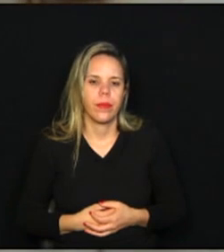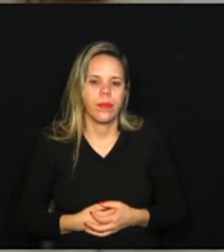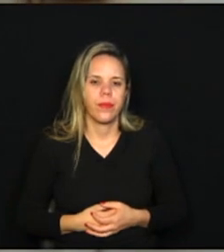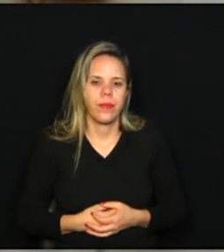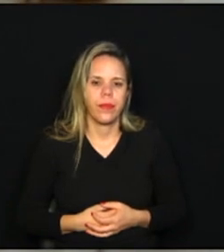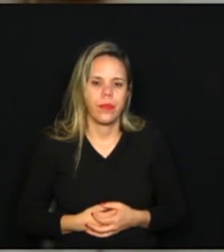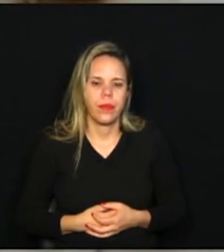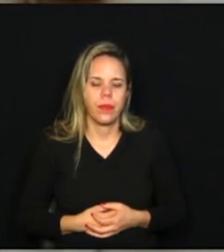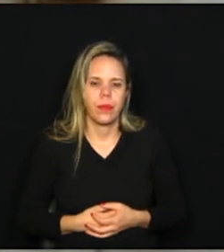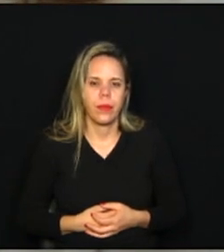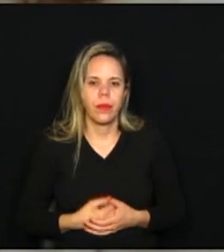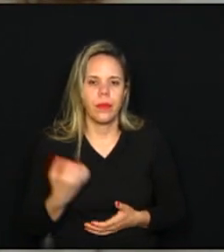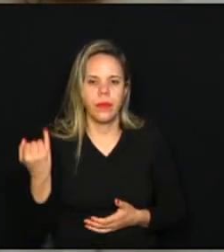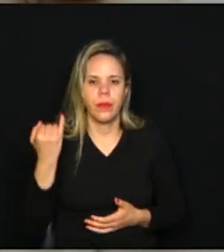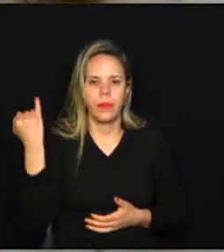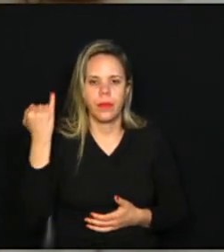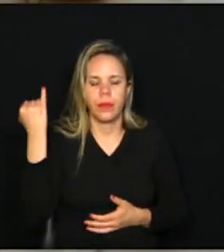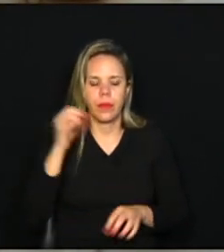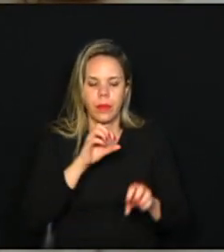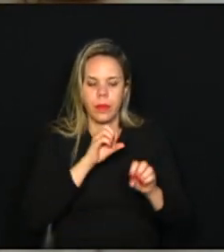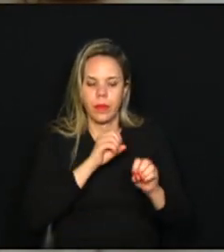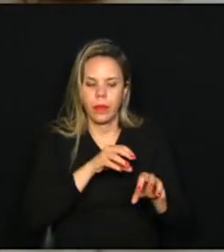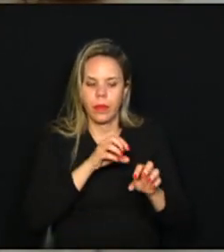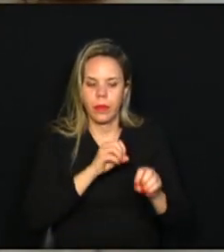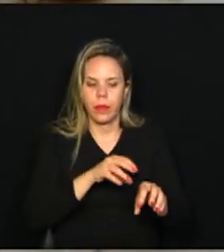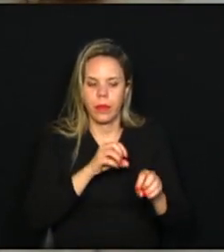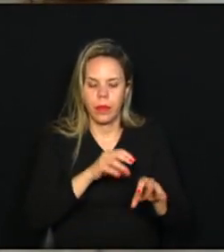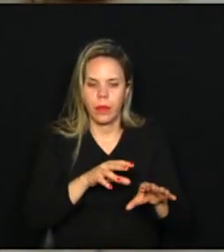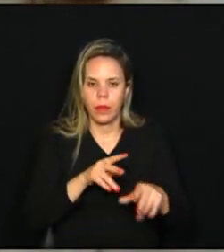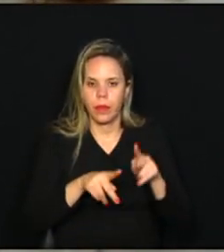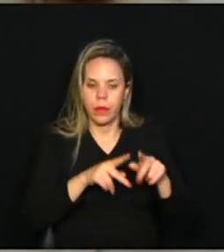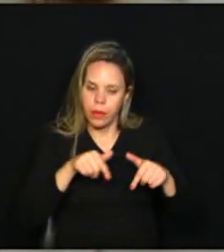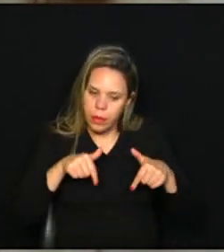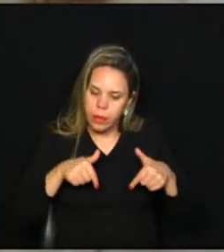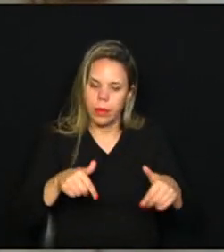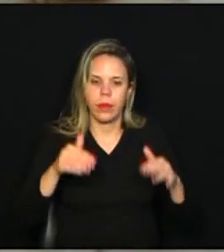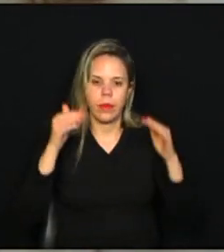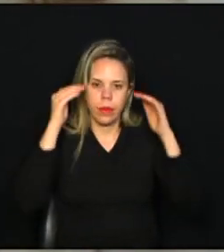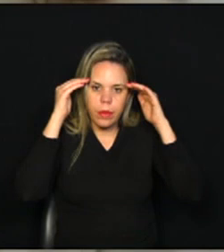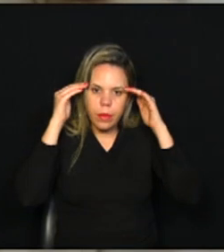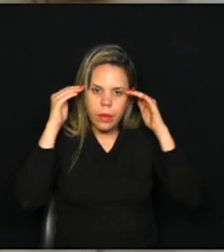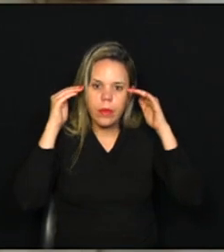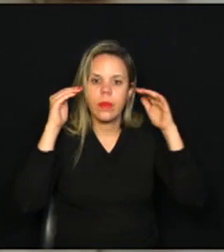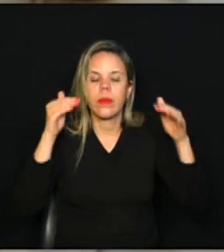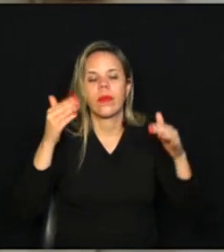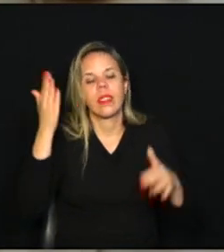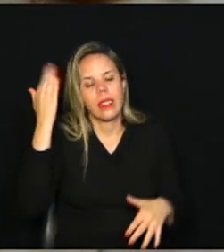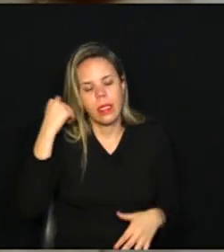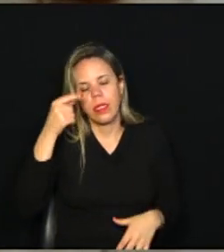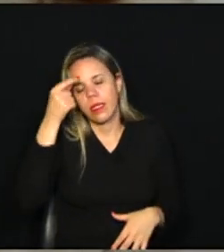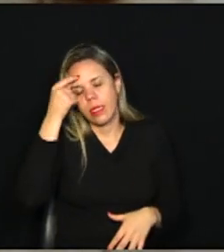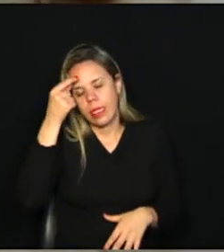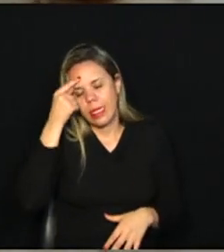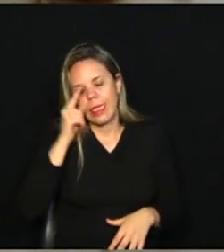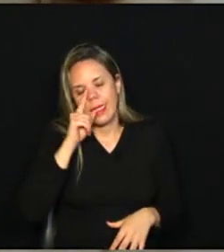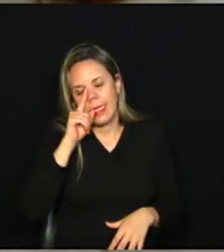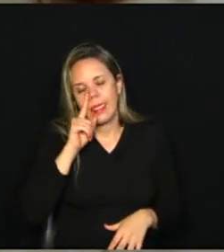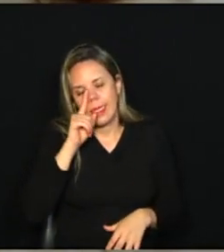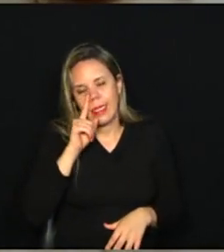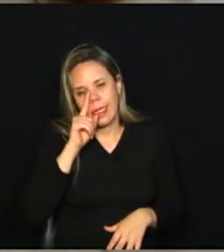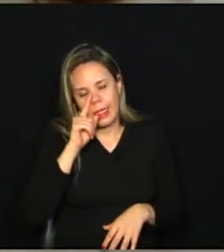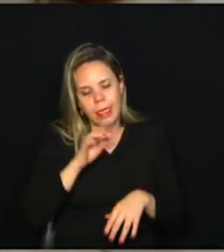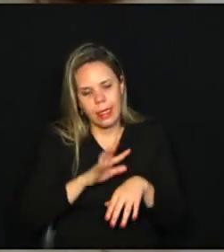da importância da educação da população, né, de conhecimento dos riscos da doença, porque há